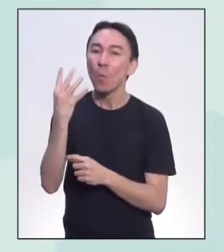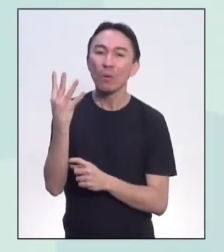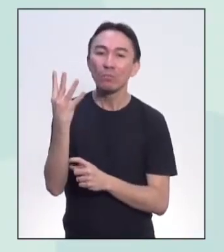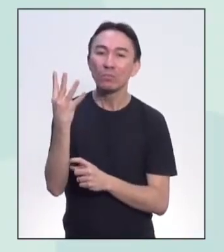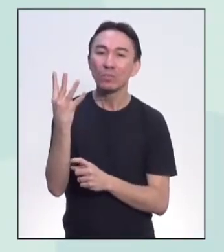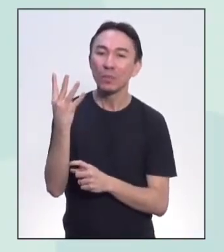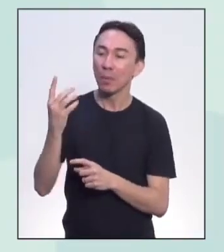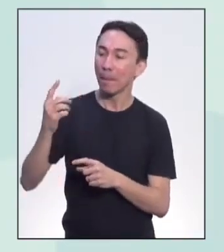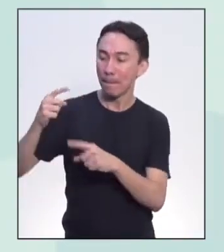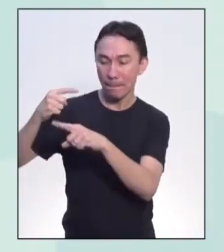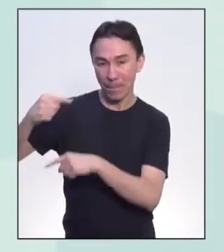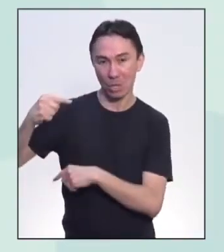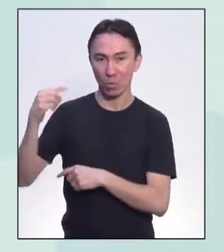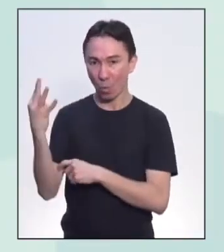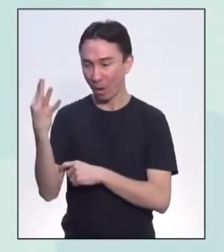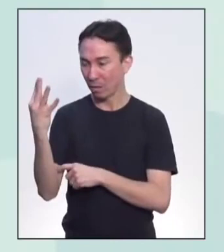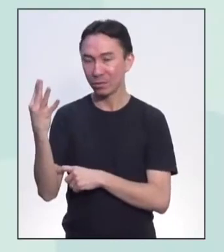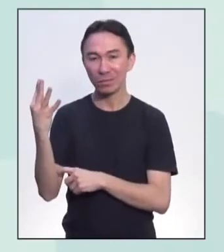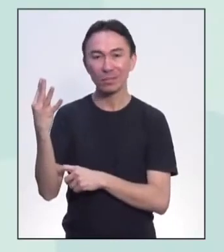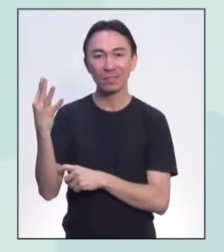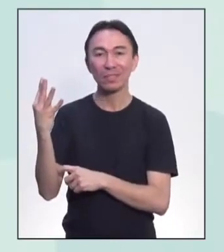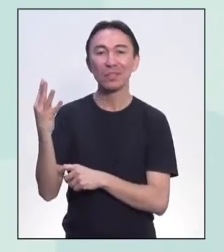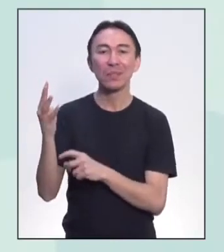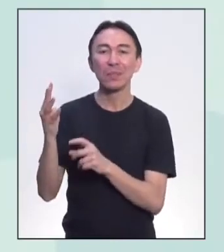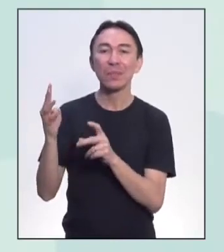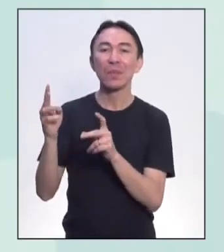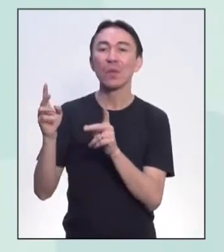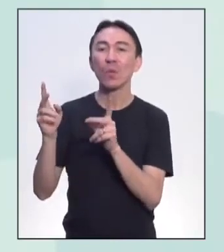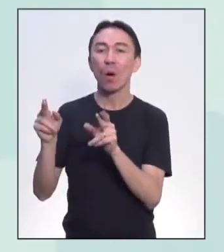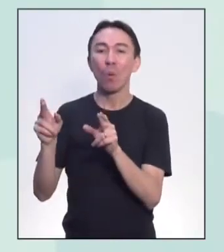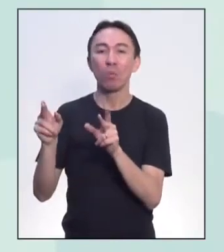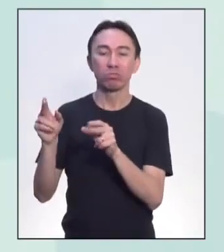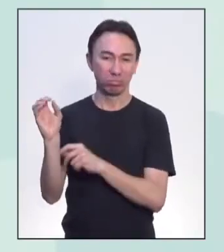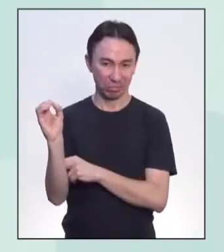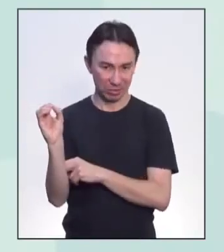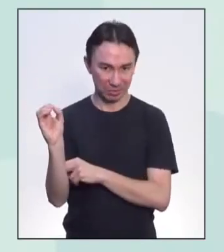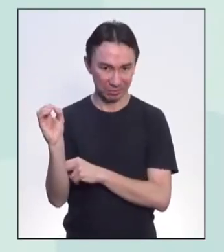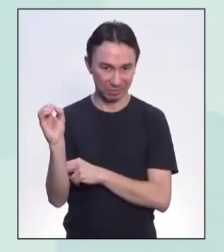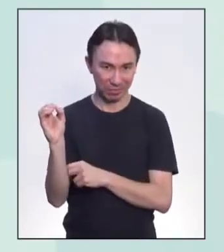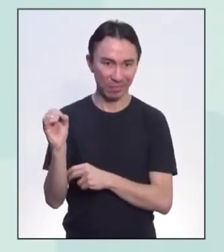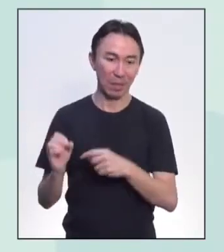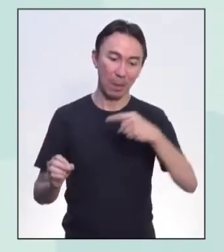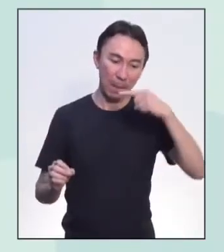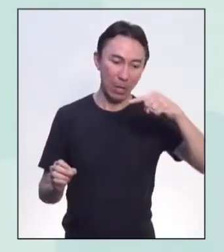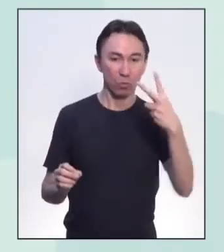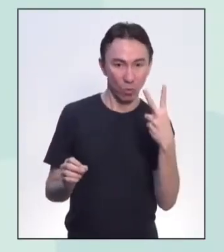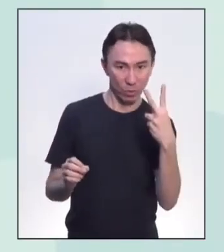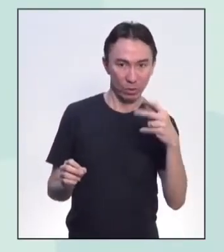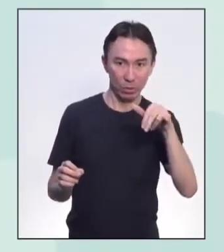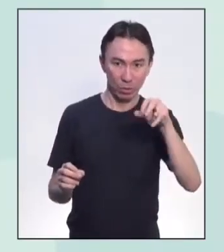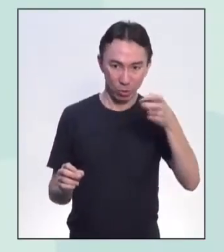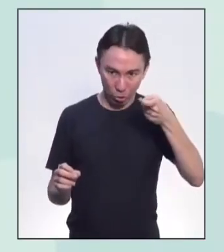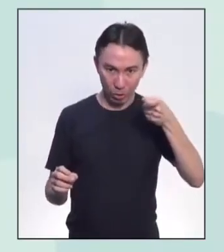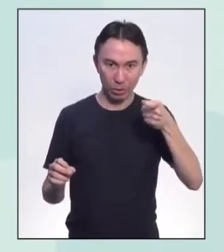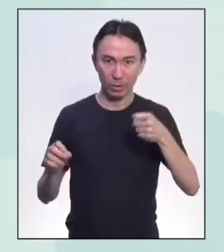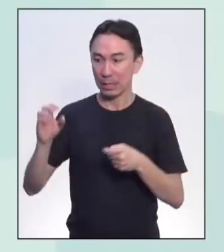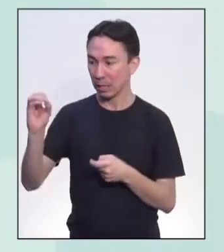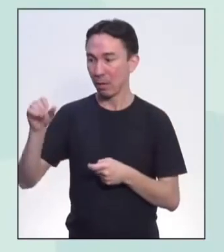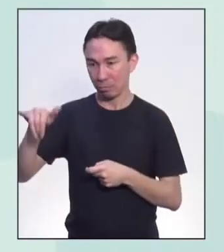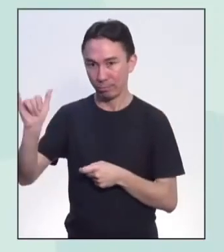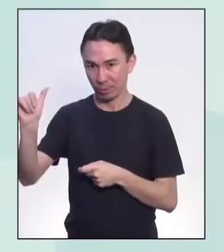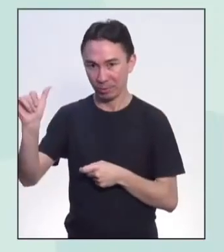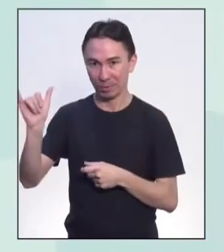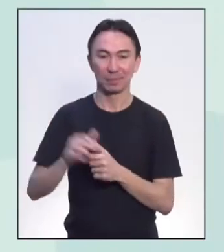4. 4 menos o 4 da fórmula, 0. Formei o par ordenado, menos 2 e 0.